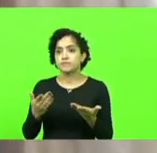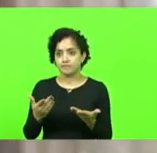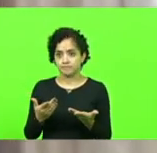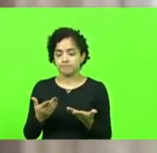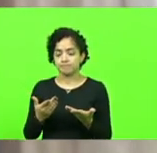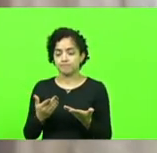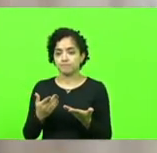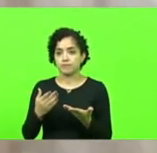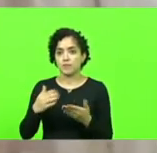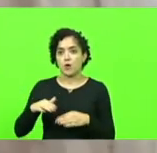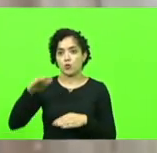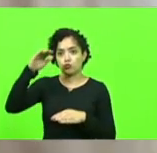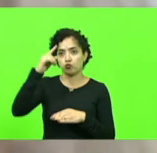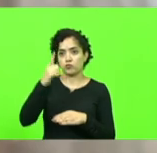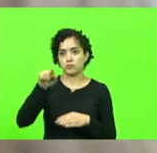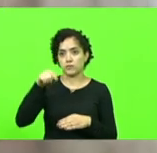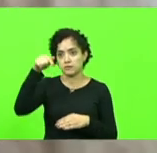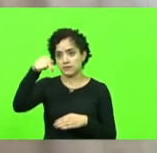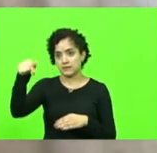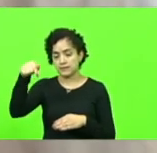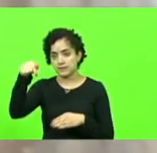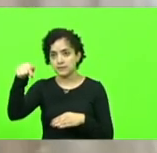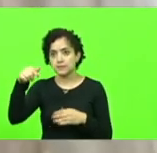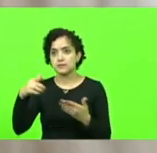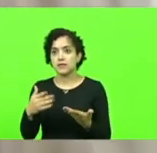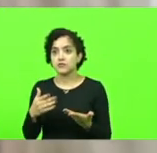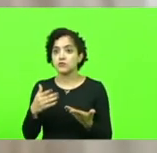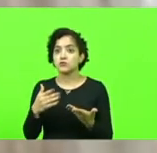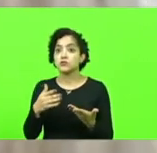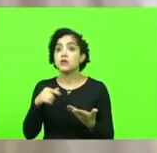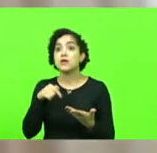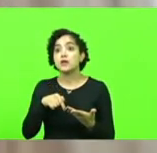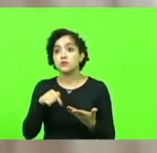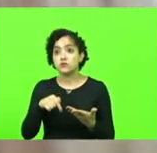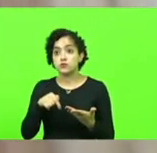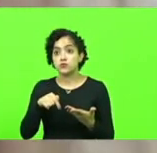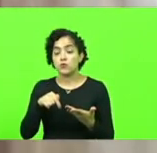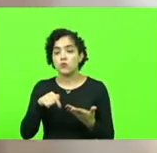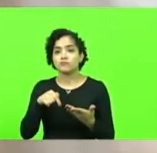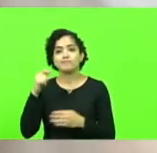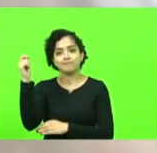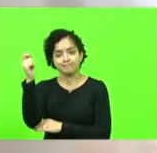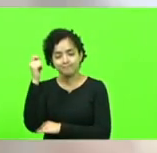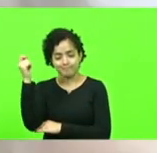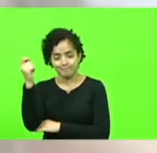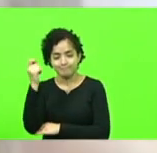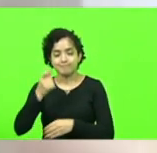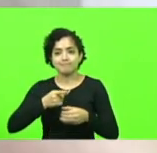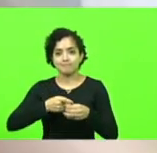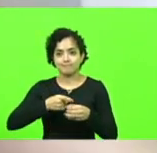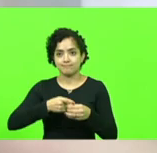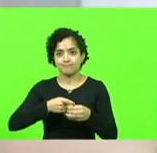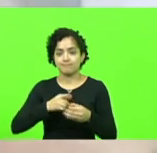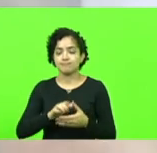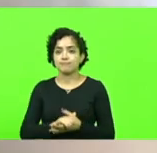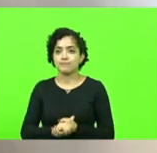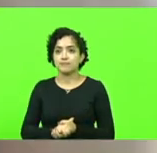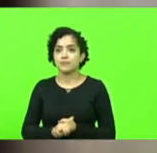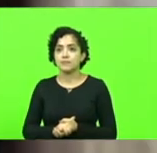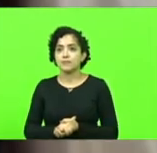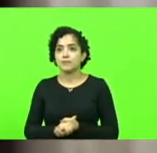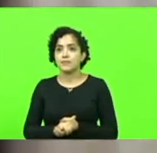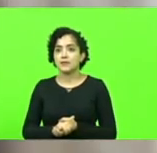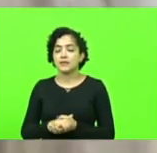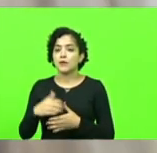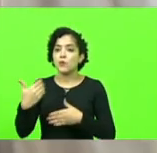1,67m. Local, estou em Santo Ângelo, Rio Grande do Sul. Bom, a minha